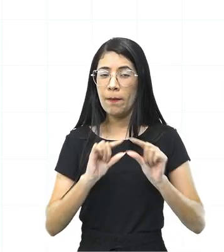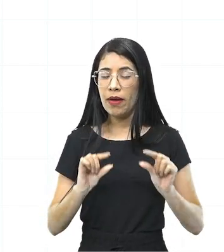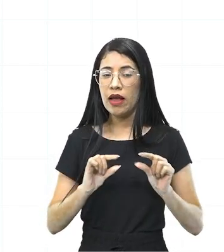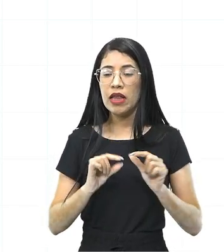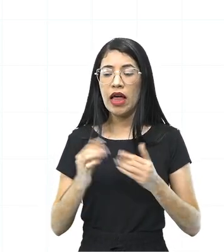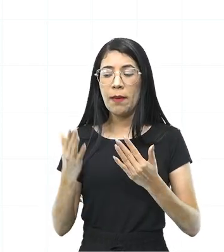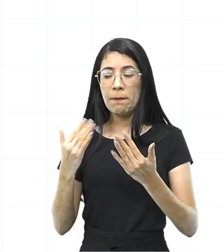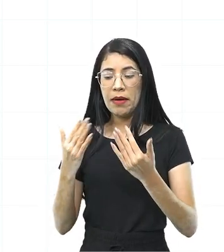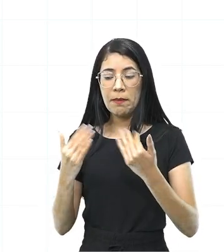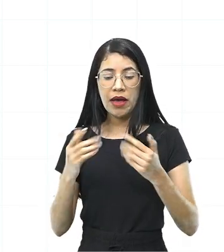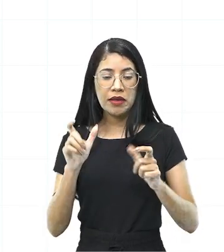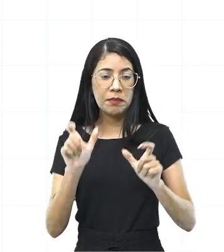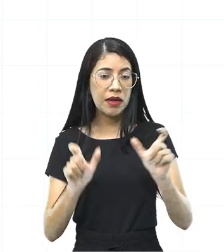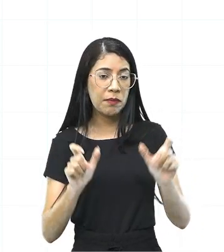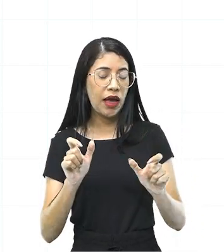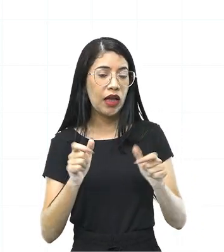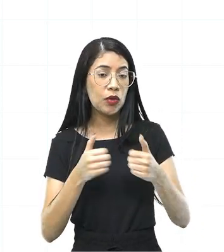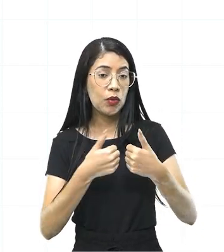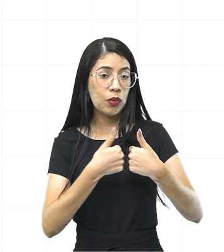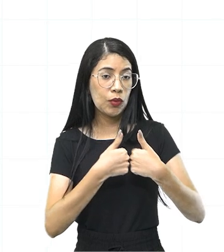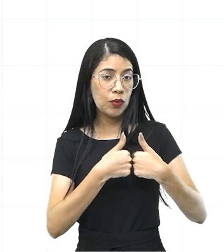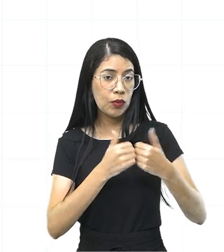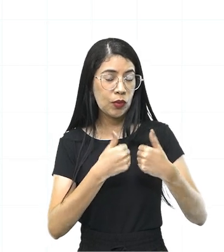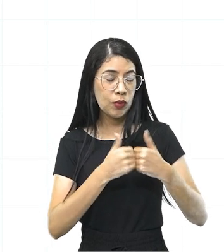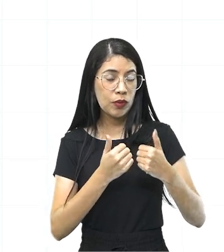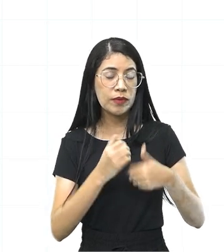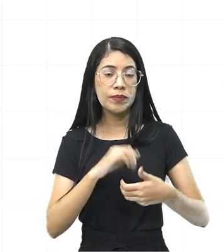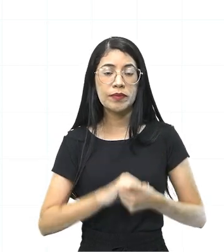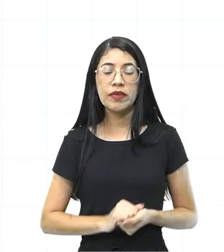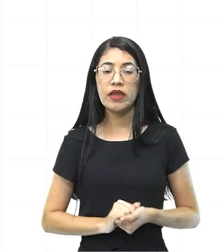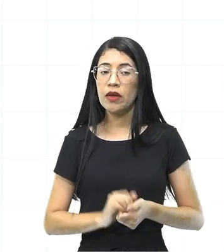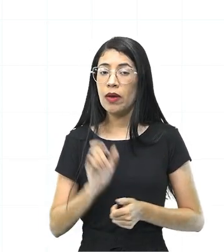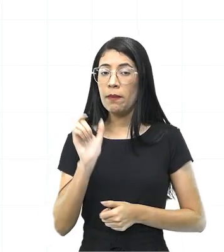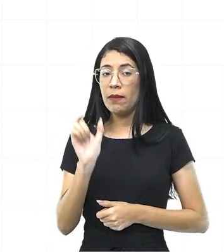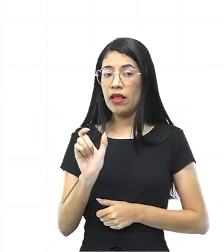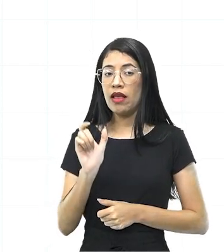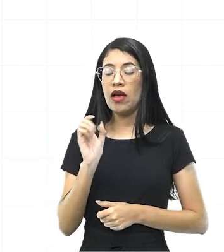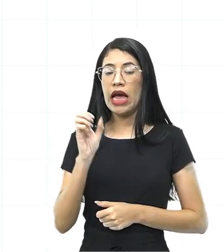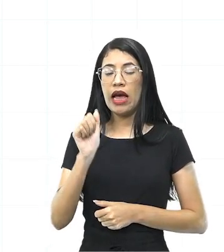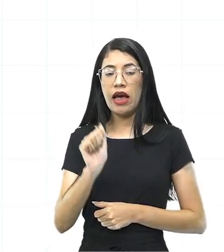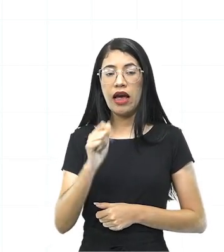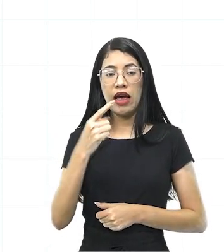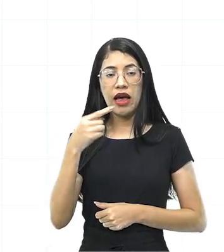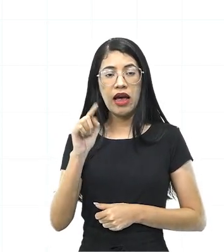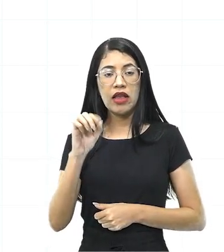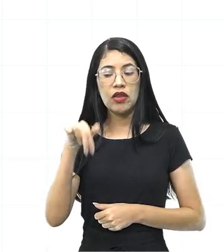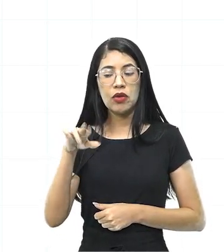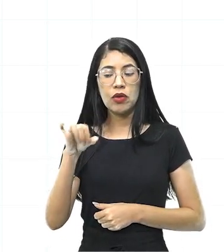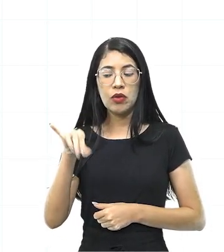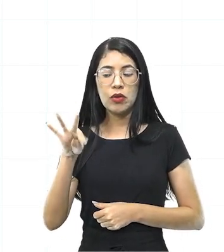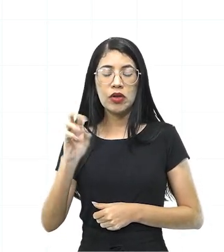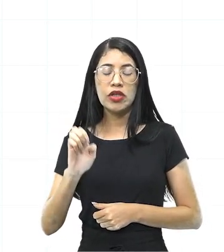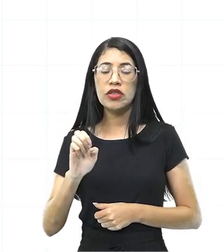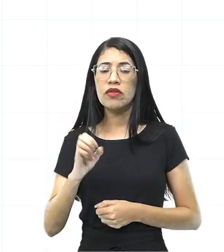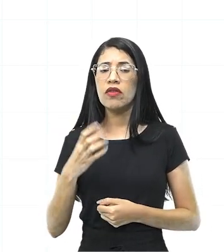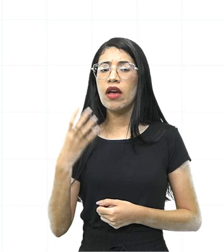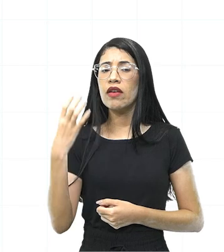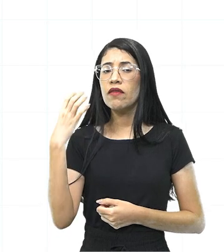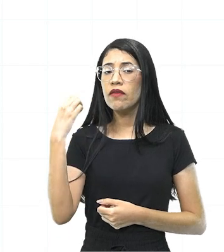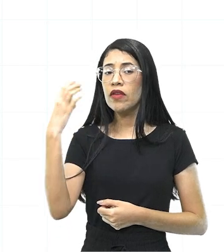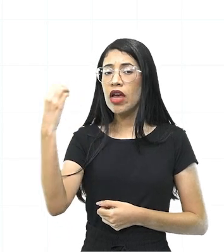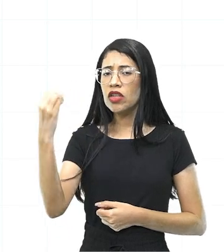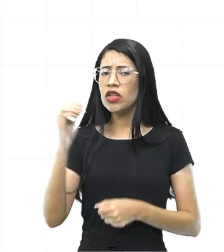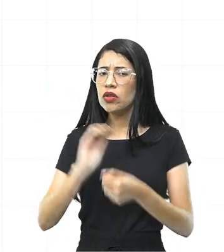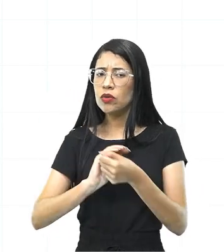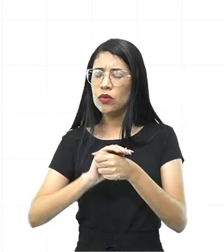duas pessoas em um ônibus. E aí, ó, o termo à noite está destacado. Você vai viajar